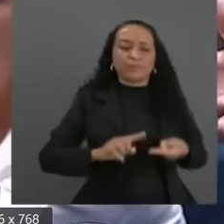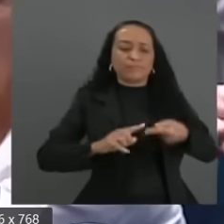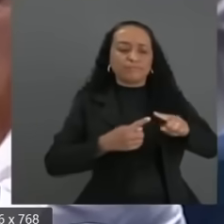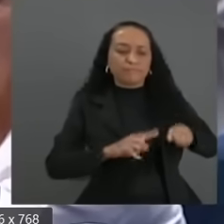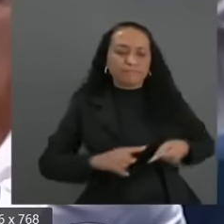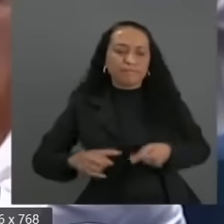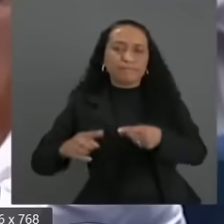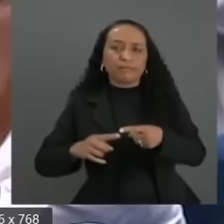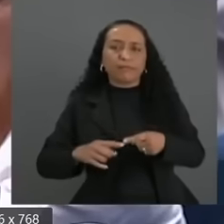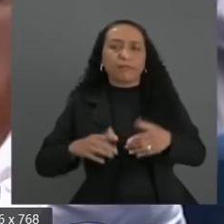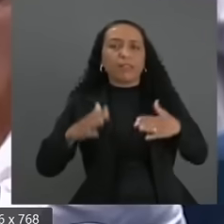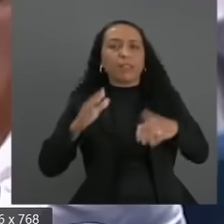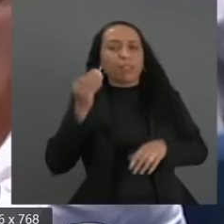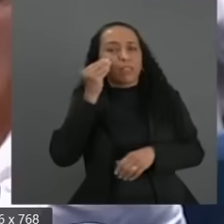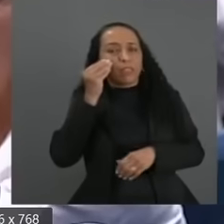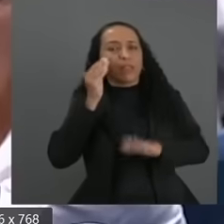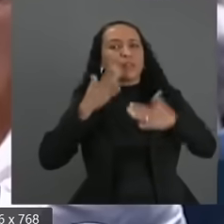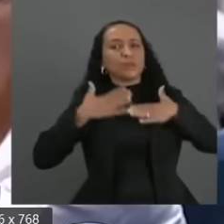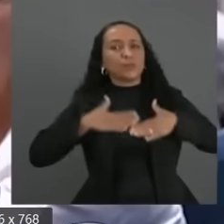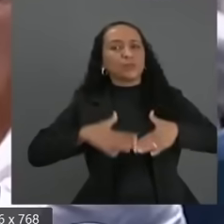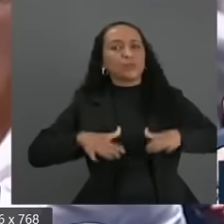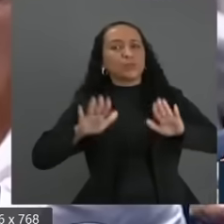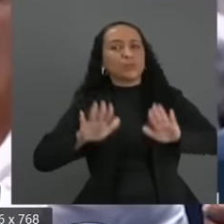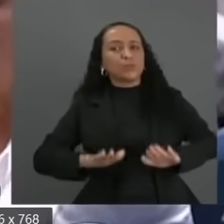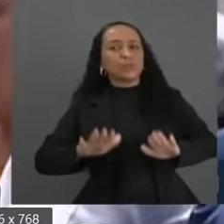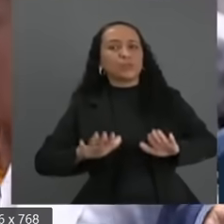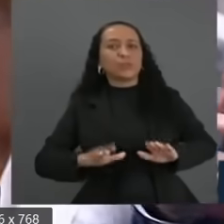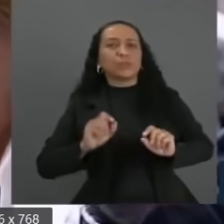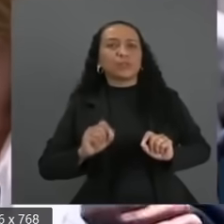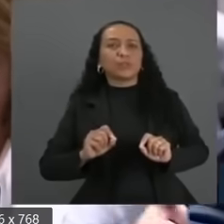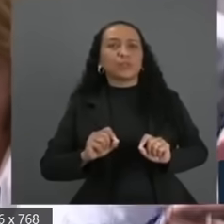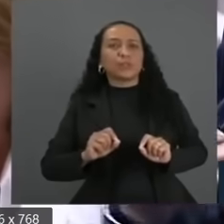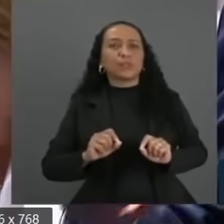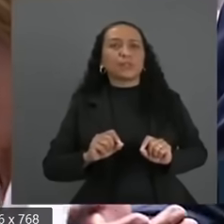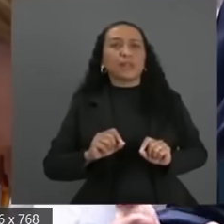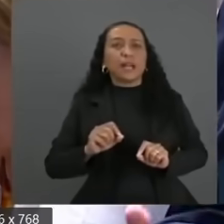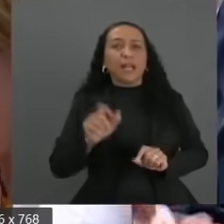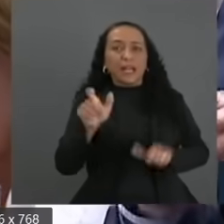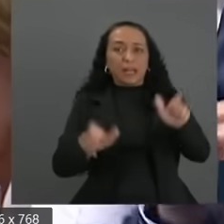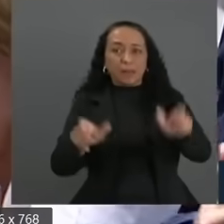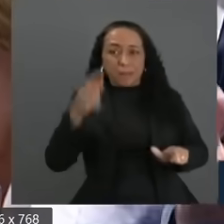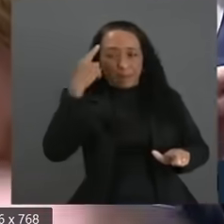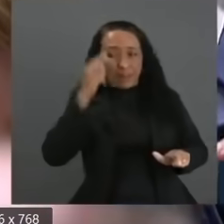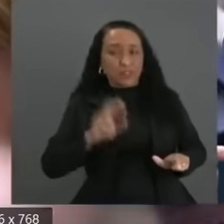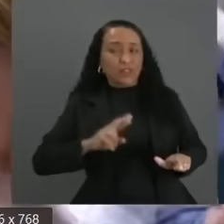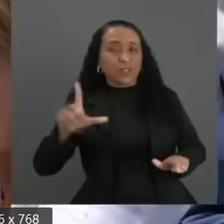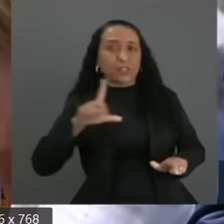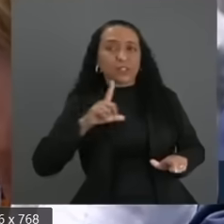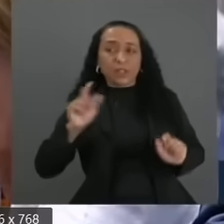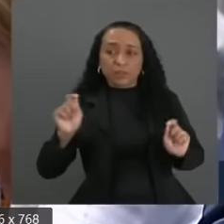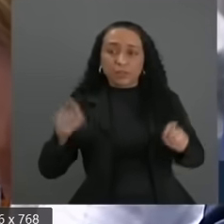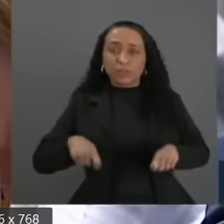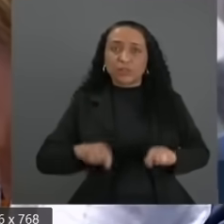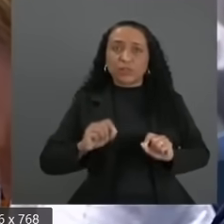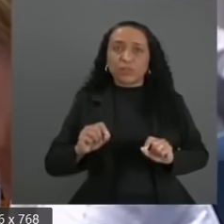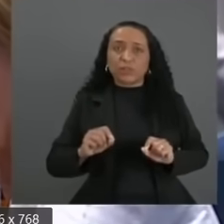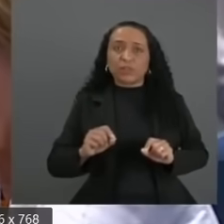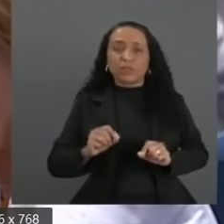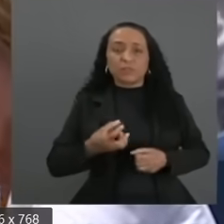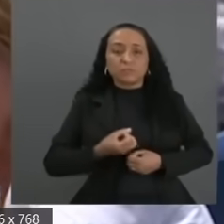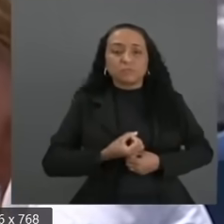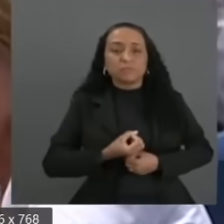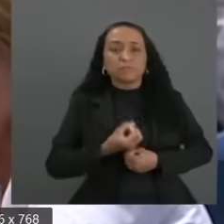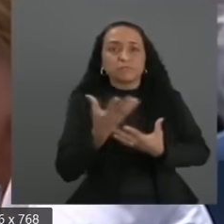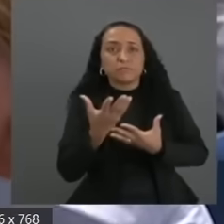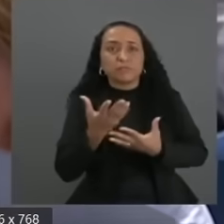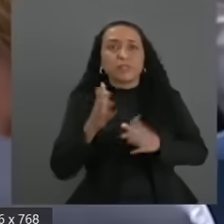tentar apaziguar, buscar com que aqueles que pensam diferente tenham a possibilidade de se pronunciar.